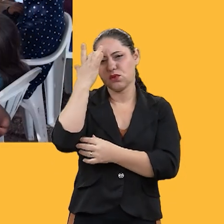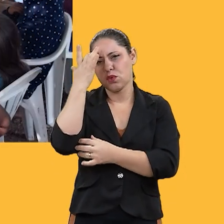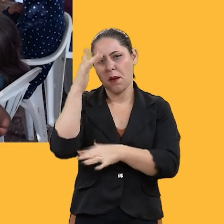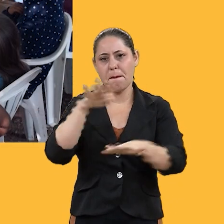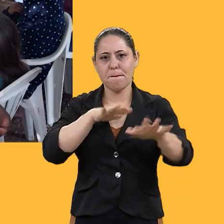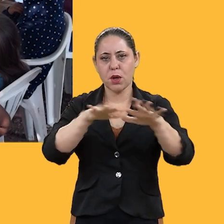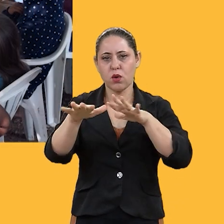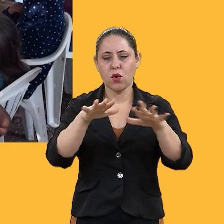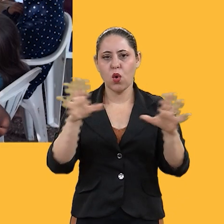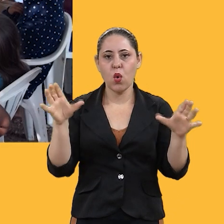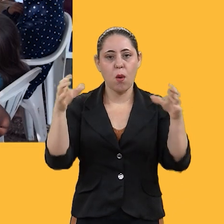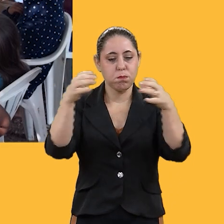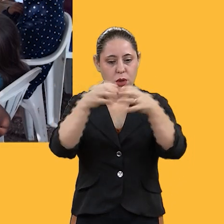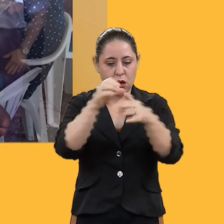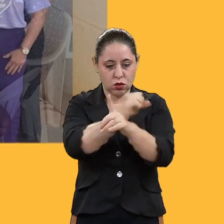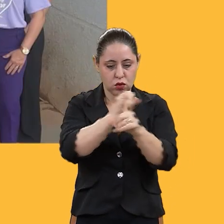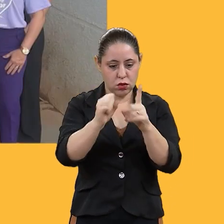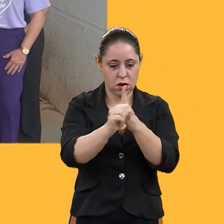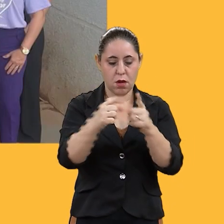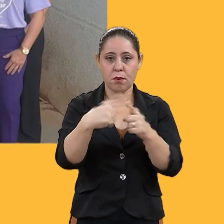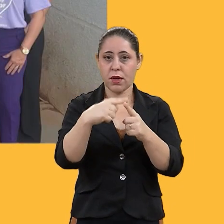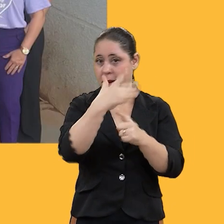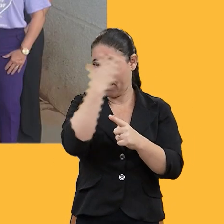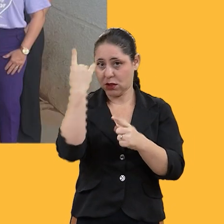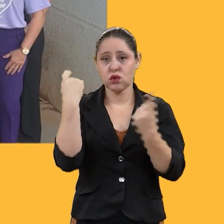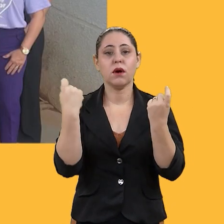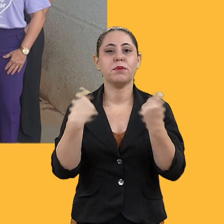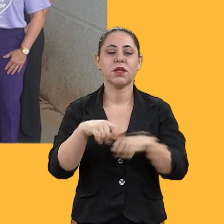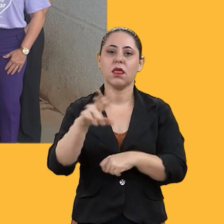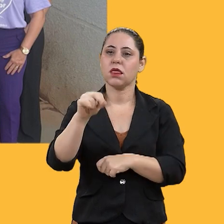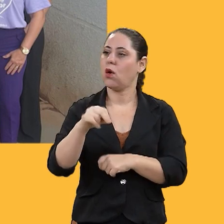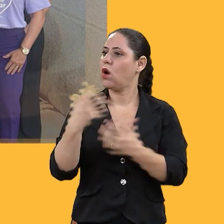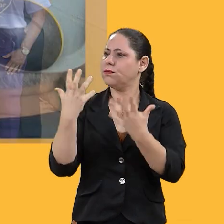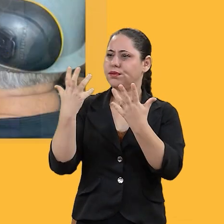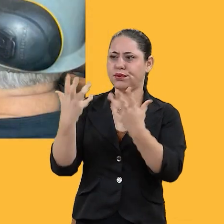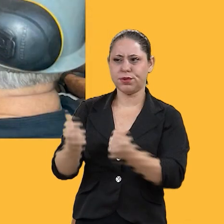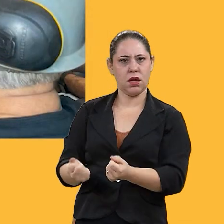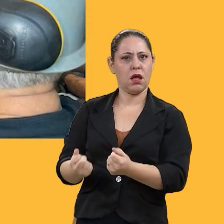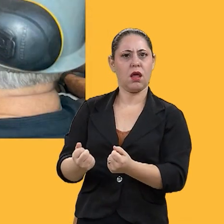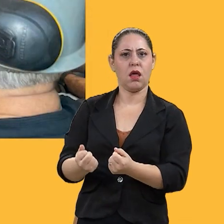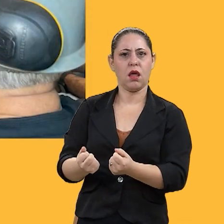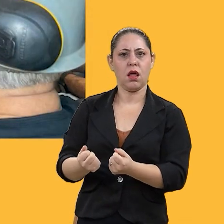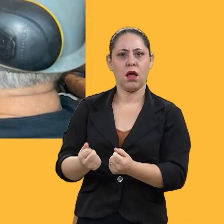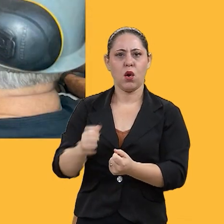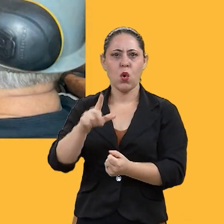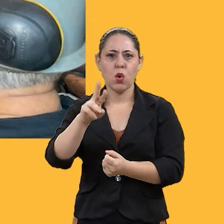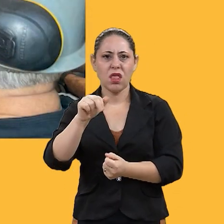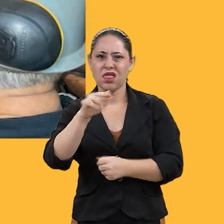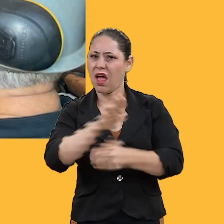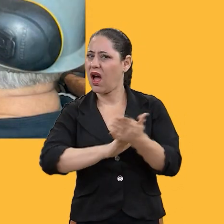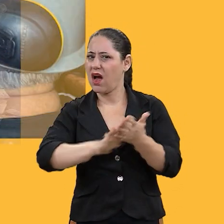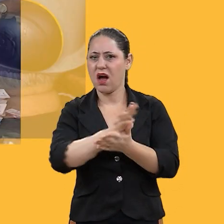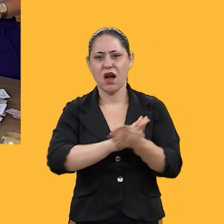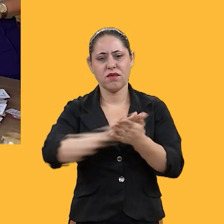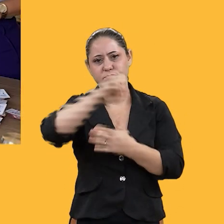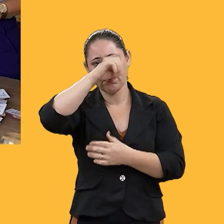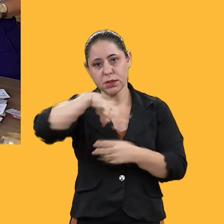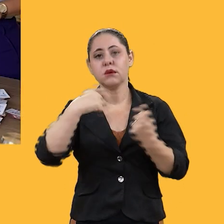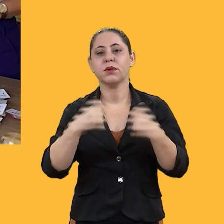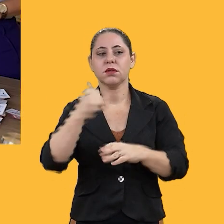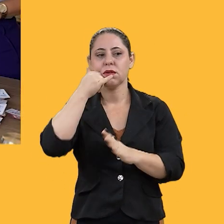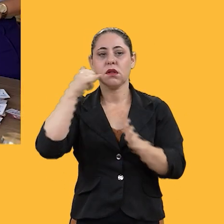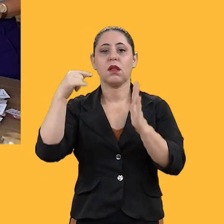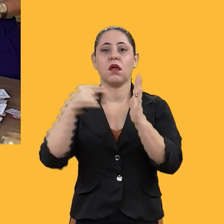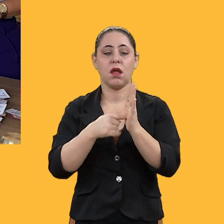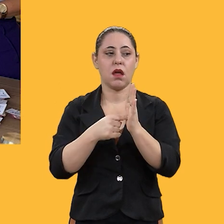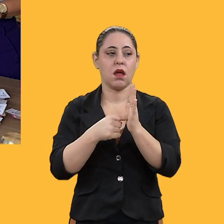da sociedade, porque as pessoas precisam não tolerar mais, Lu, nenhum tipo de violência. Elas precisam denunciar. Então, a denúncia, uma campanha que